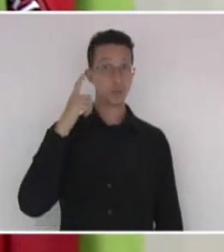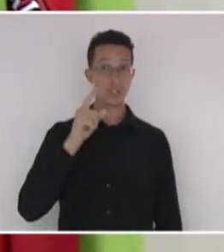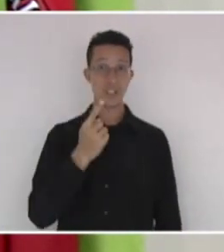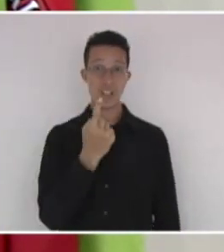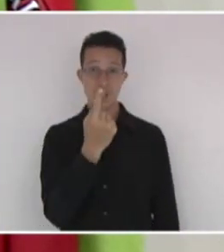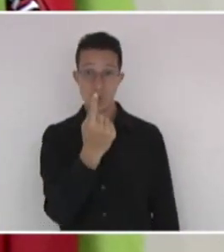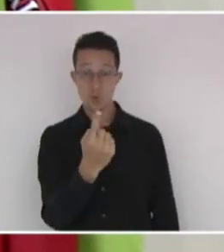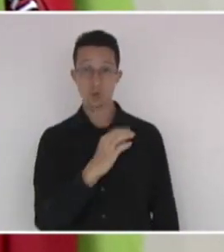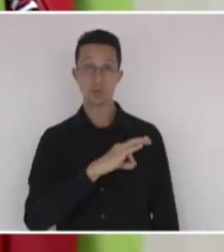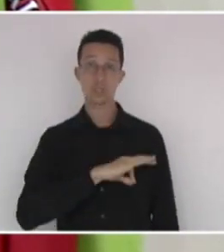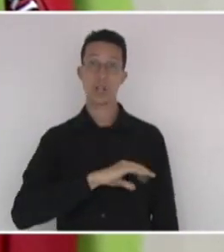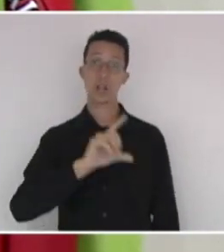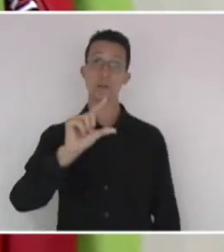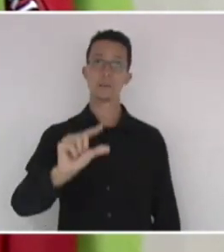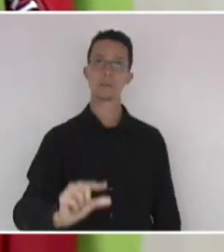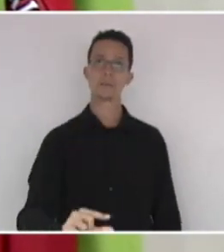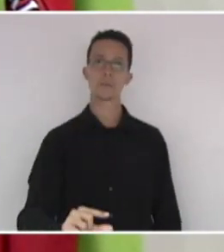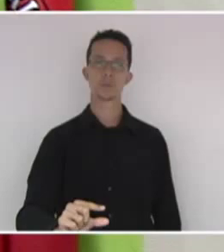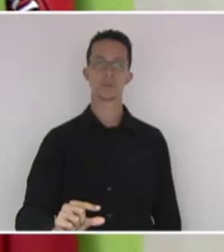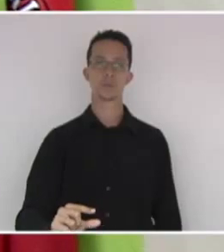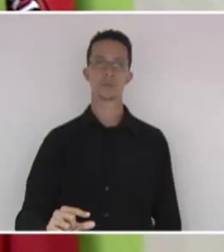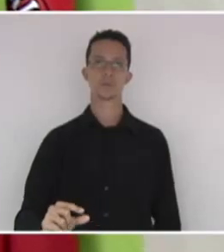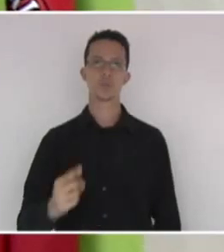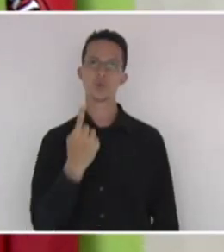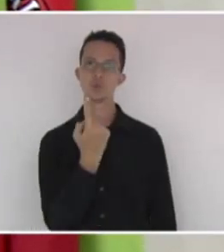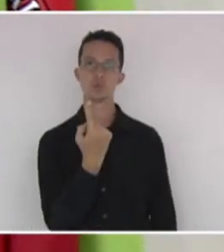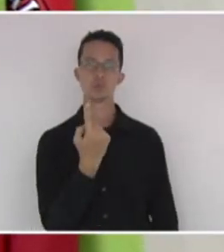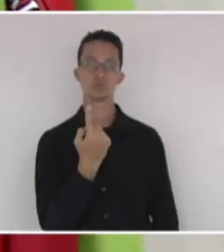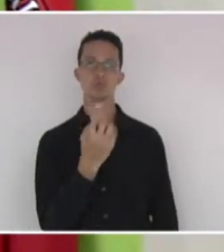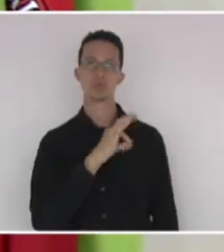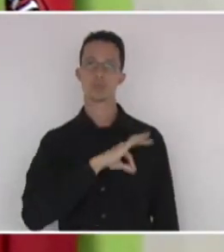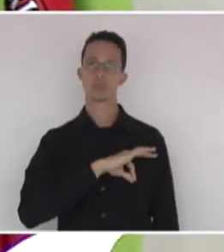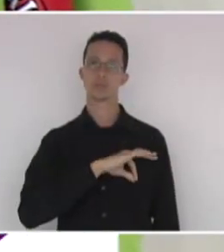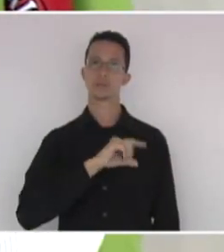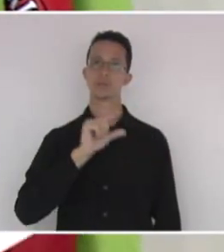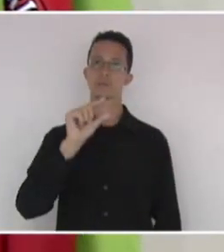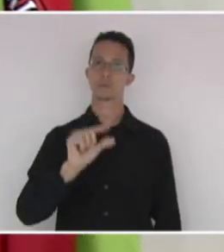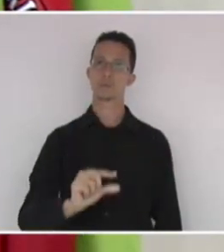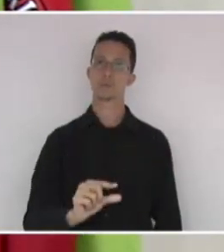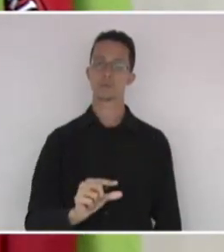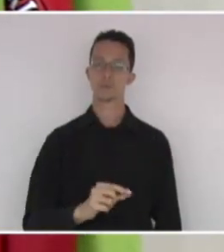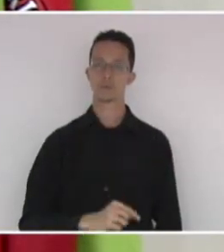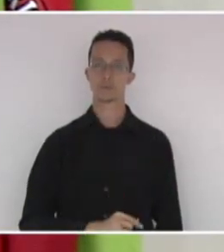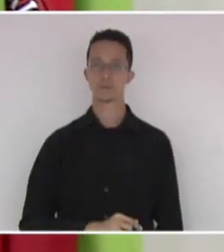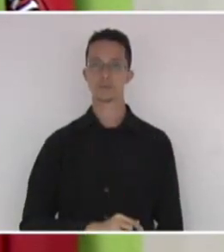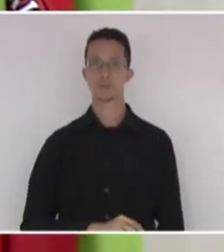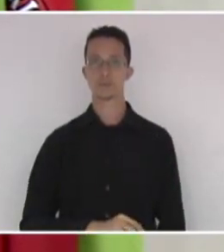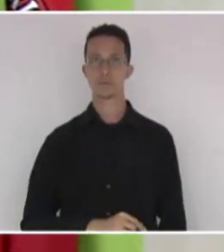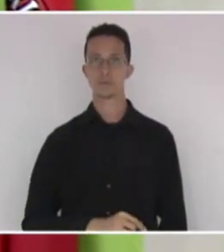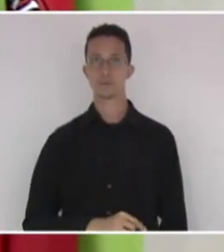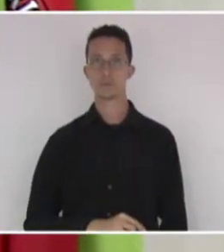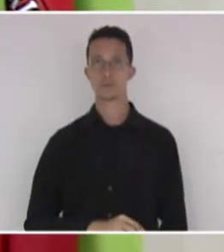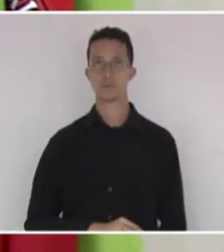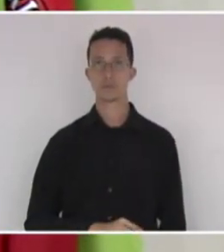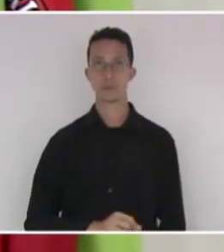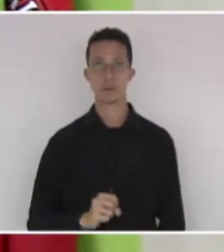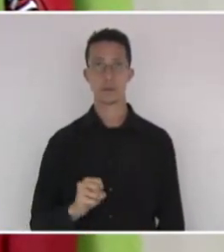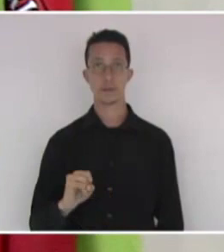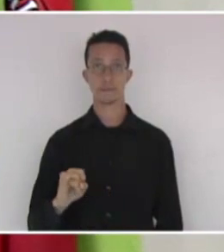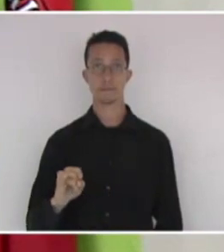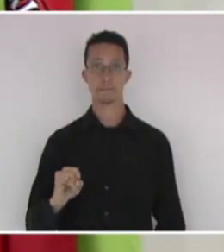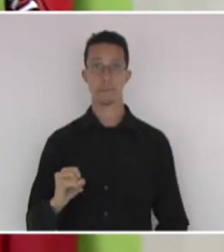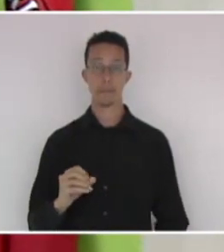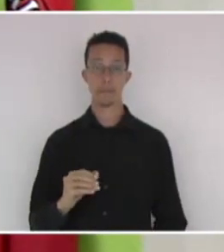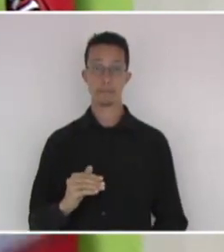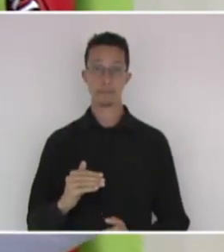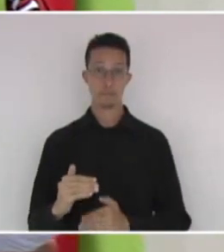salário mínimo de aposentadoria, um salário mínimo. Se estivéssemos falando em prorrogar um pouco para que ele